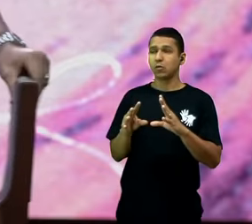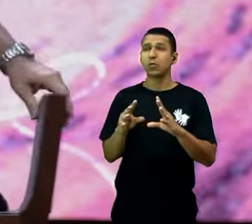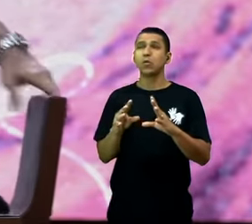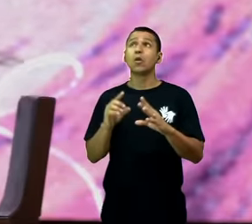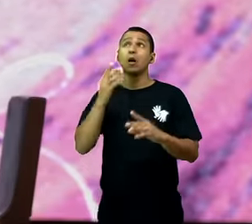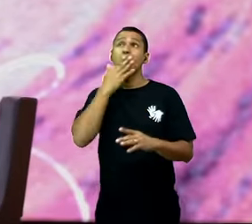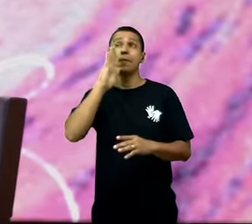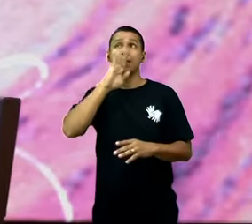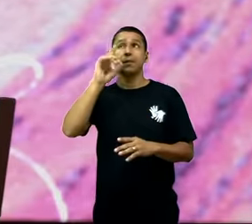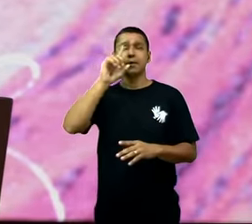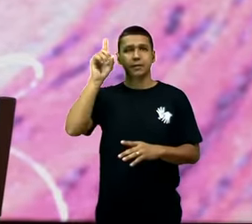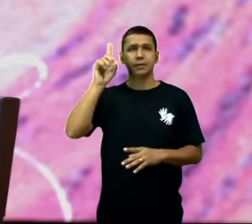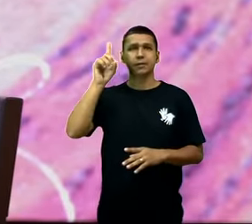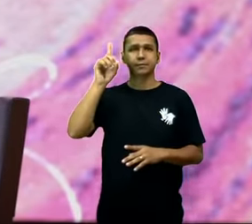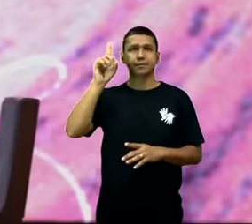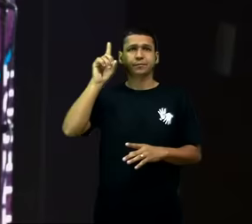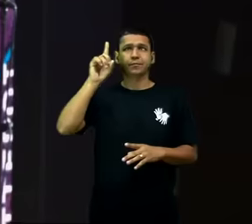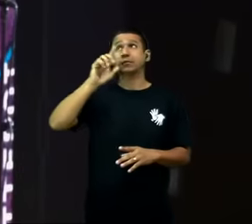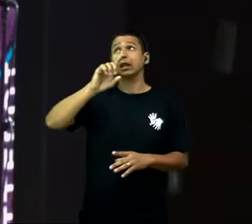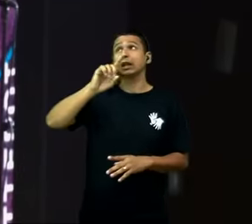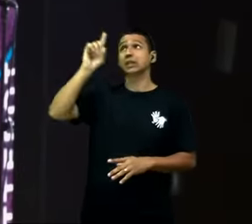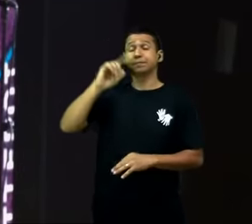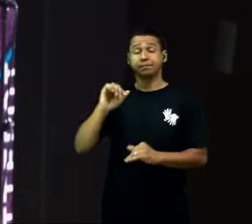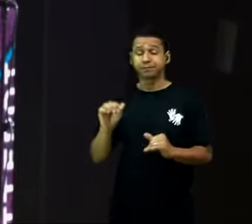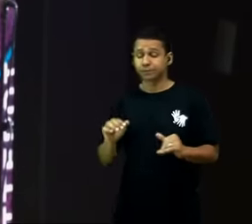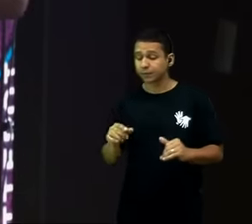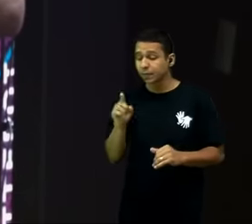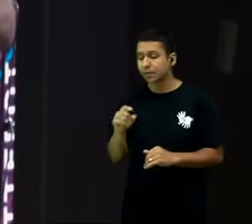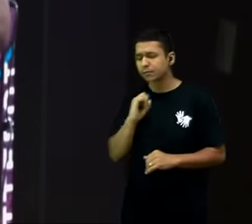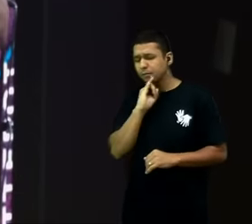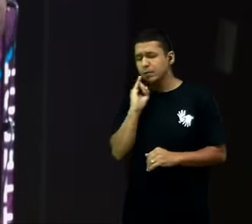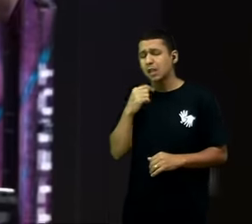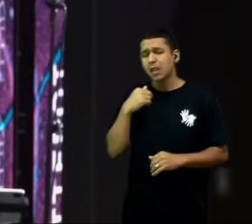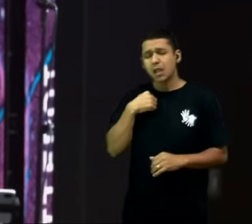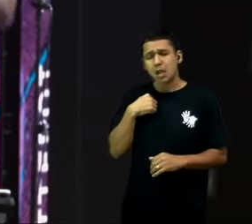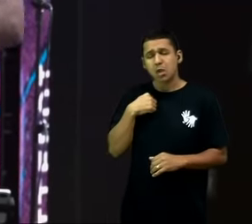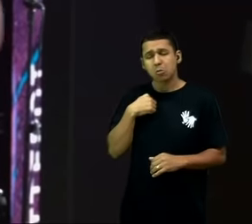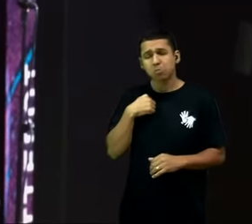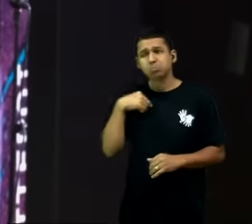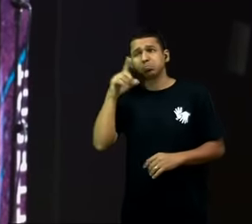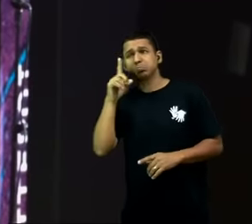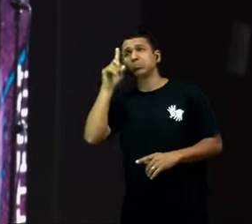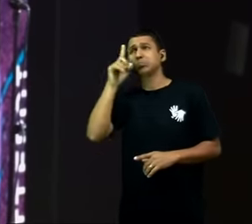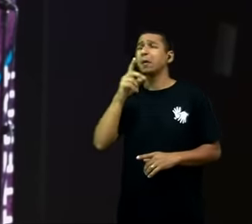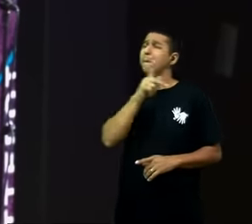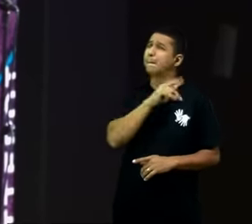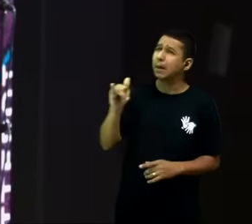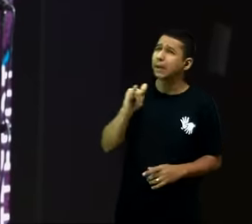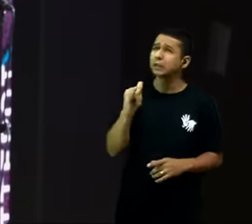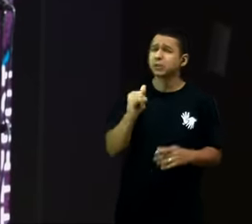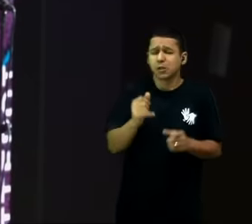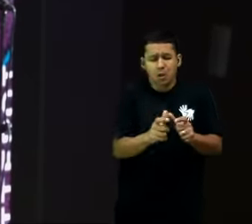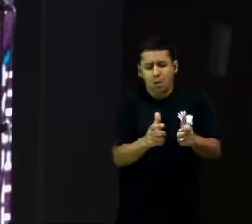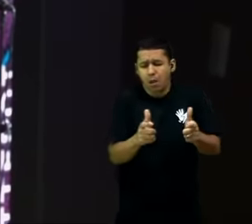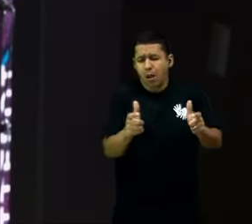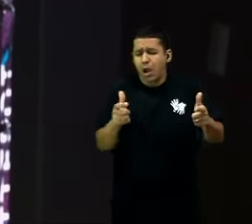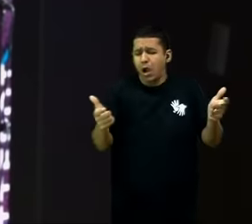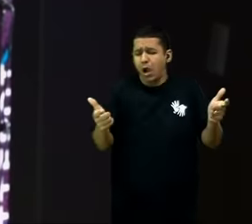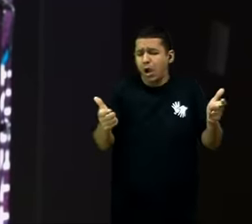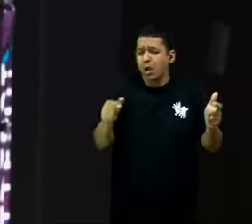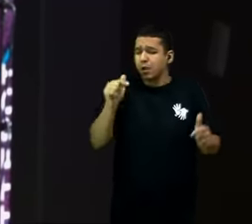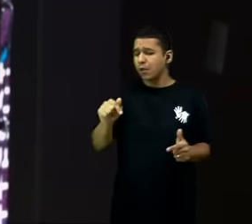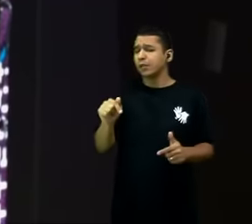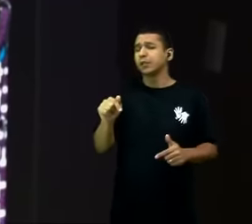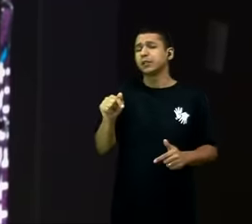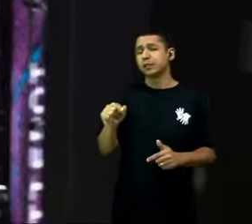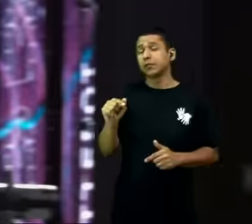falou comigo que eu seria pai de multidões. Deus me disse que através de mim viria você. Através de você viriam outros e outros e outros.